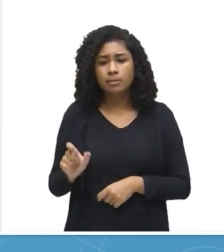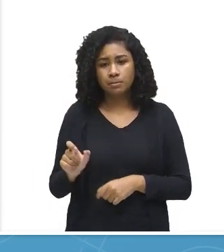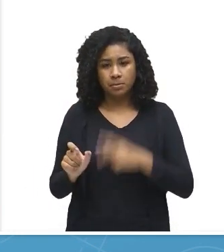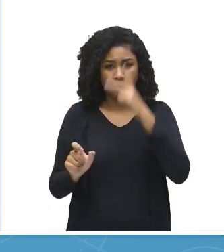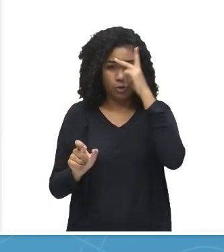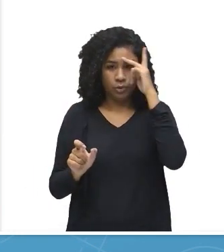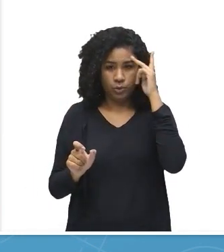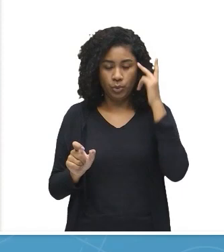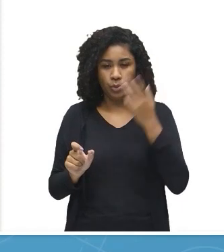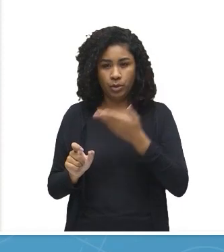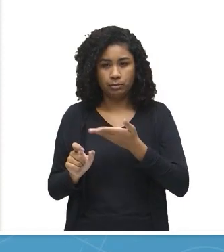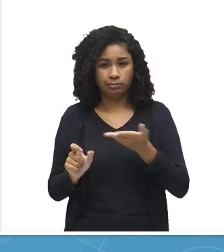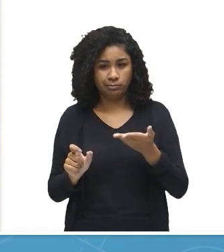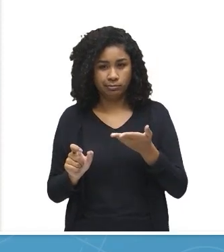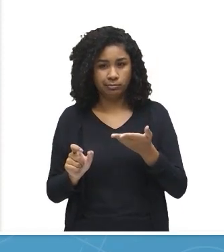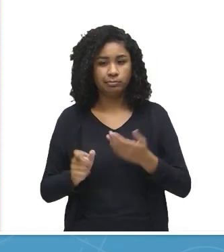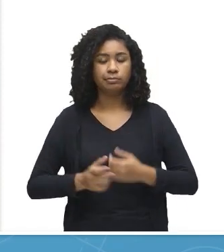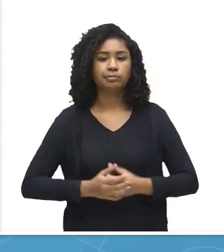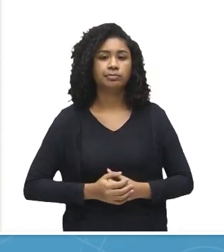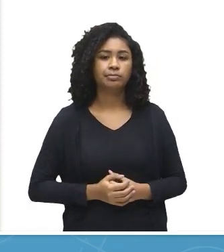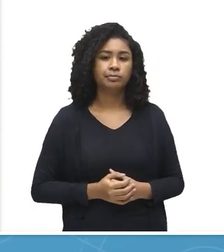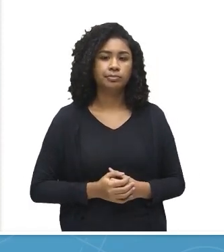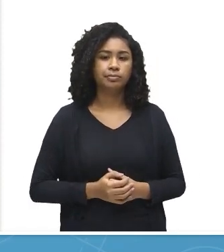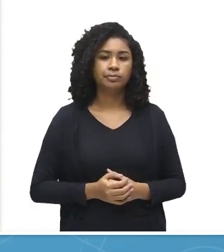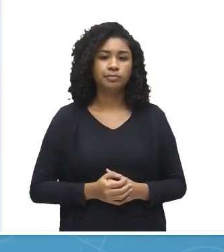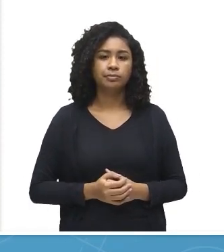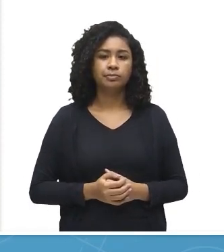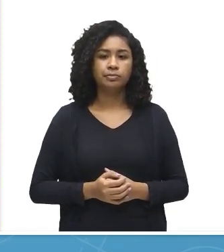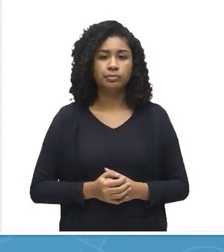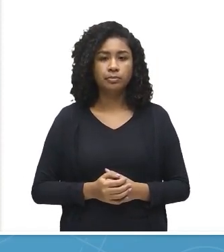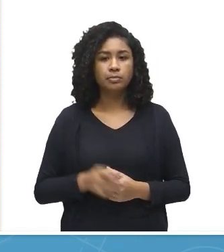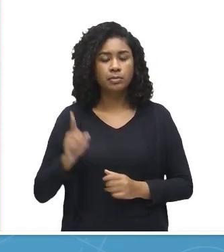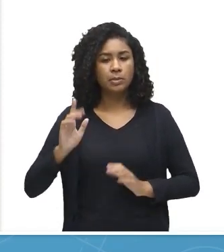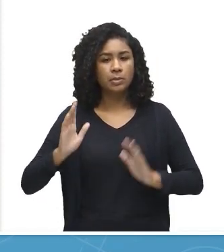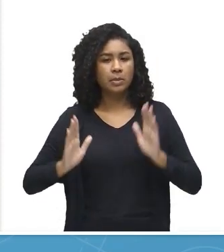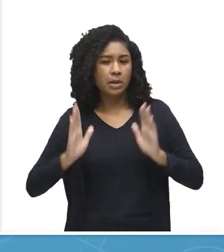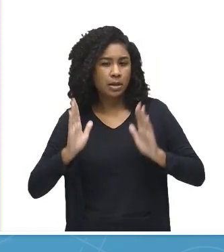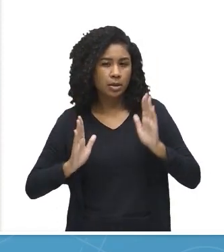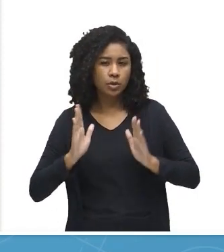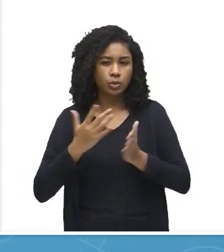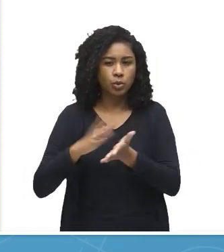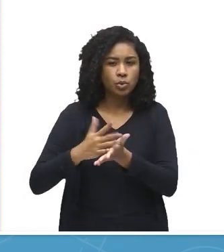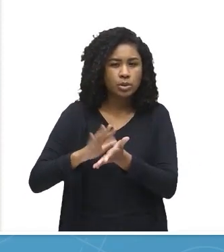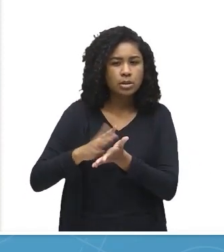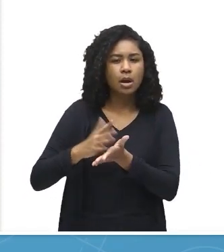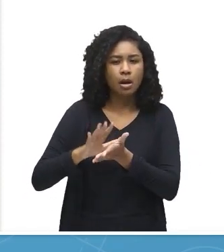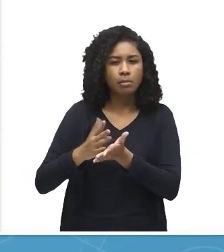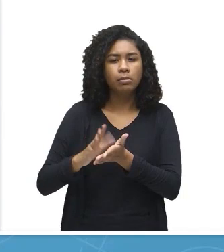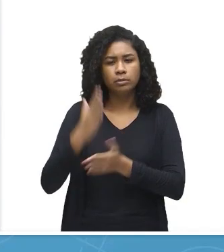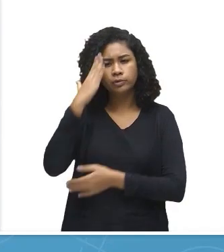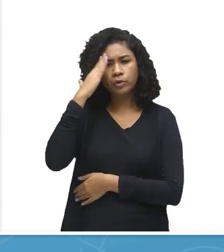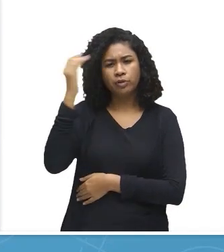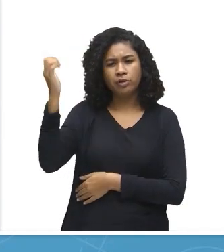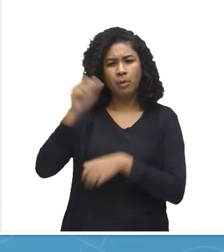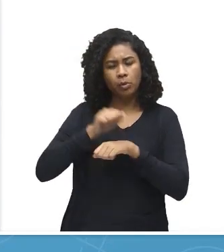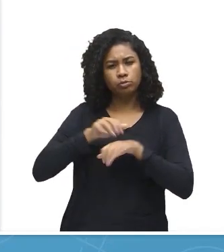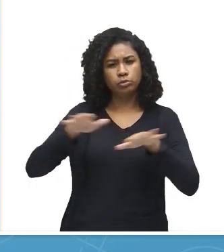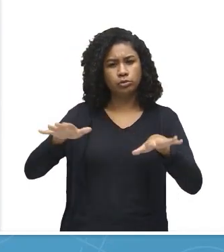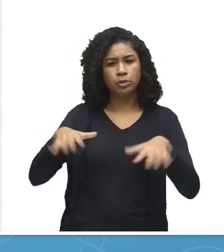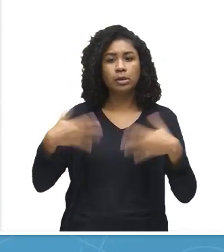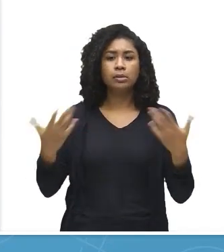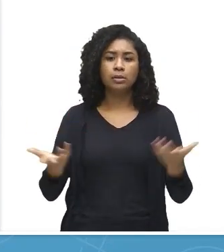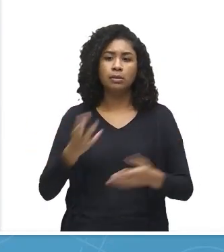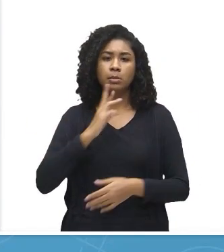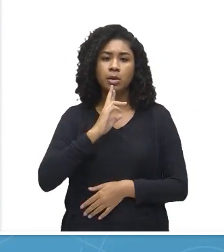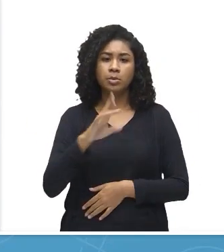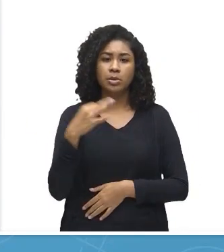do Brasil no momento da ditadura militar, no momento que o samba, né, estava em alta. E a nossa alternativa